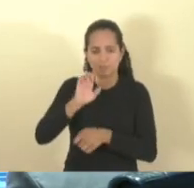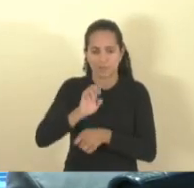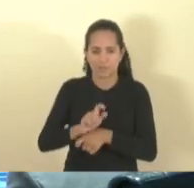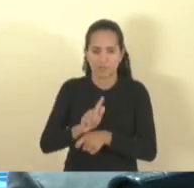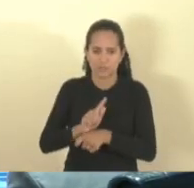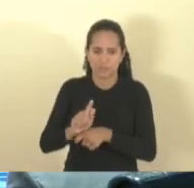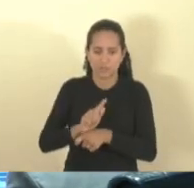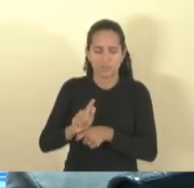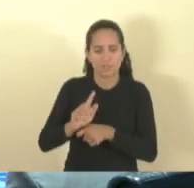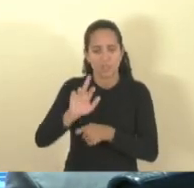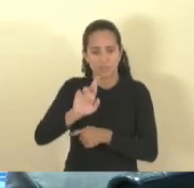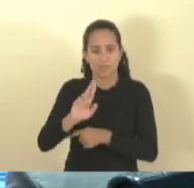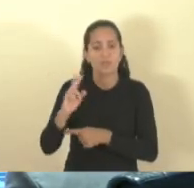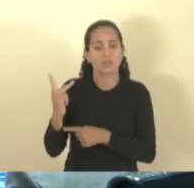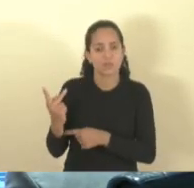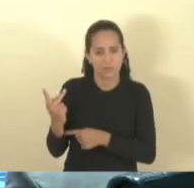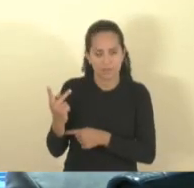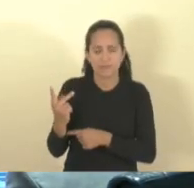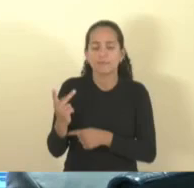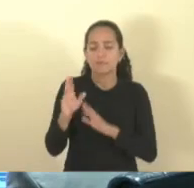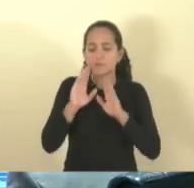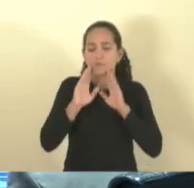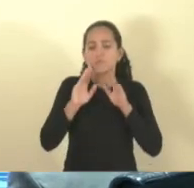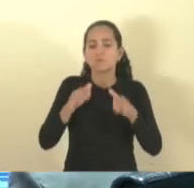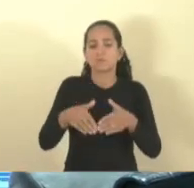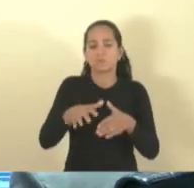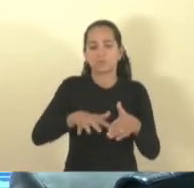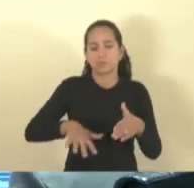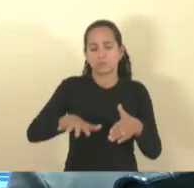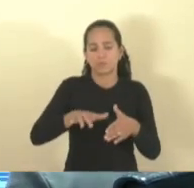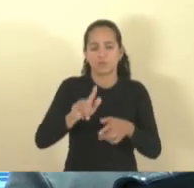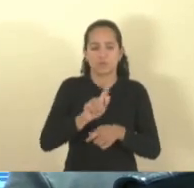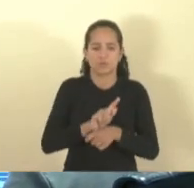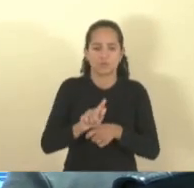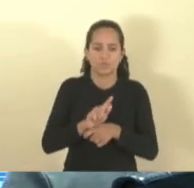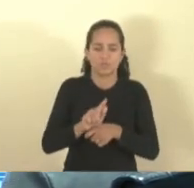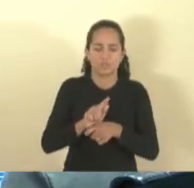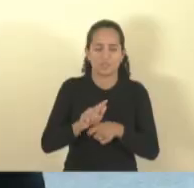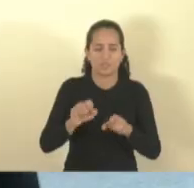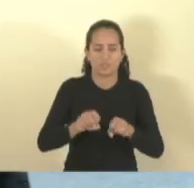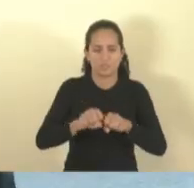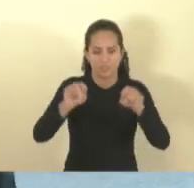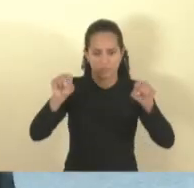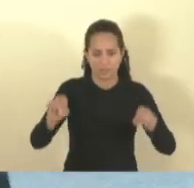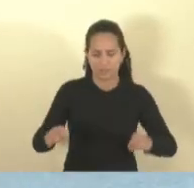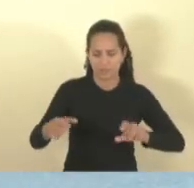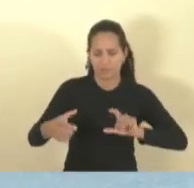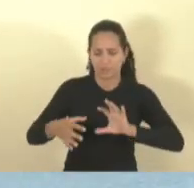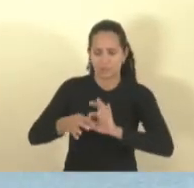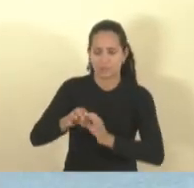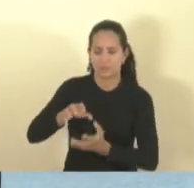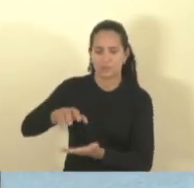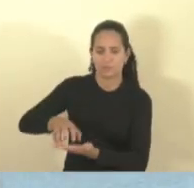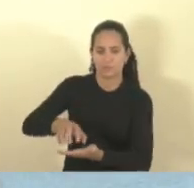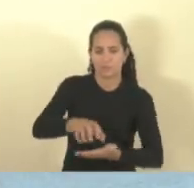e Recursos Humanos, mais precisamente na Gerência de Sistemas Integrados.